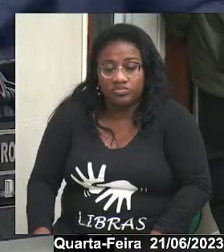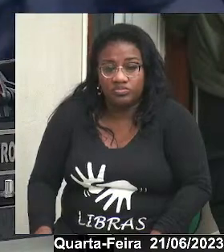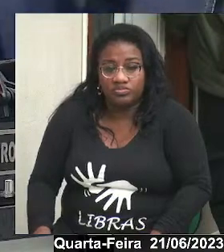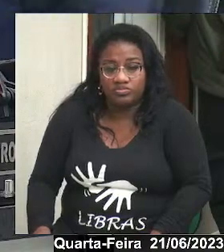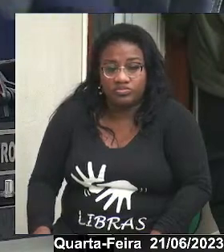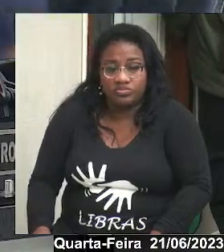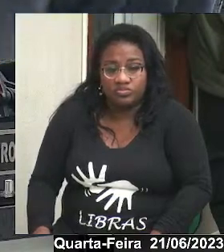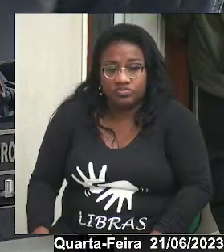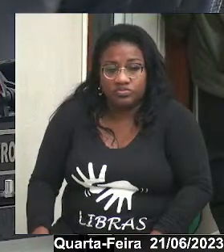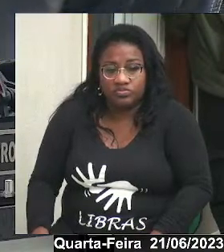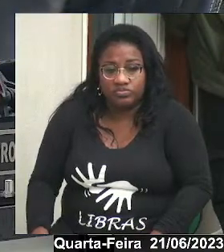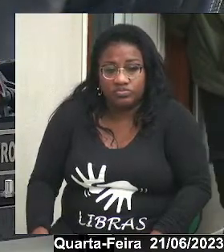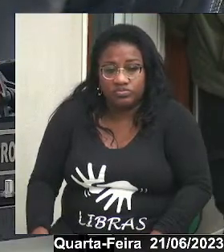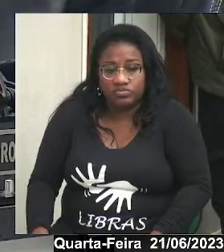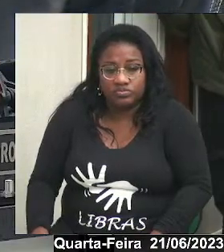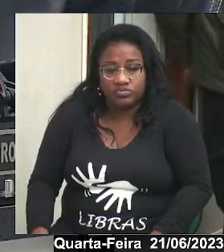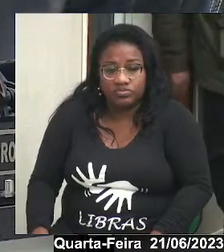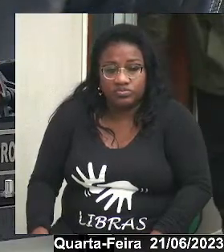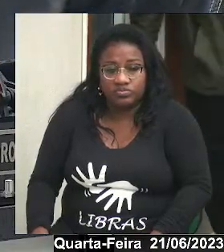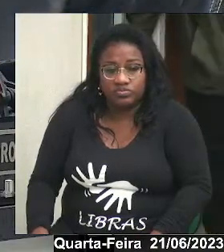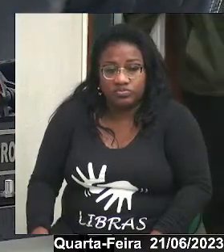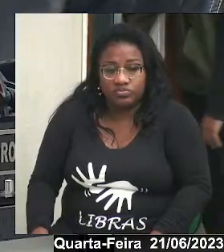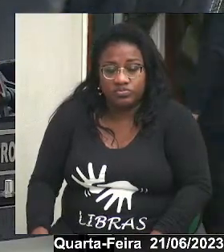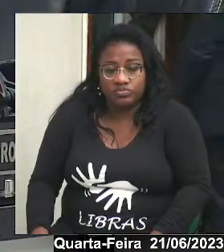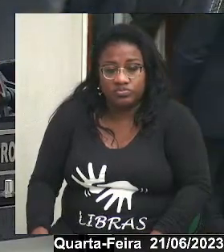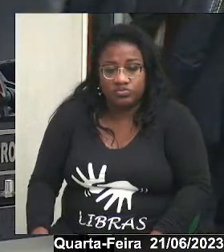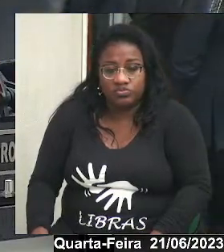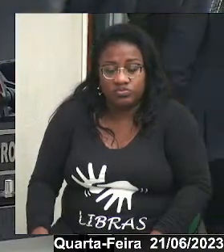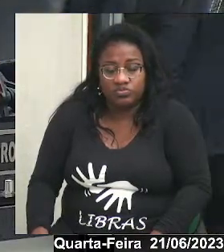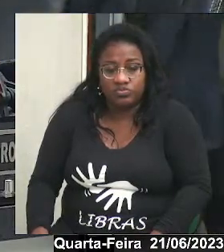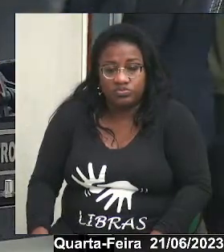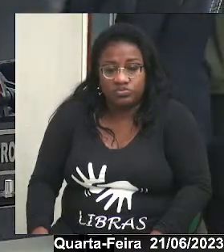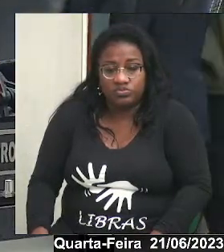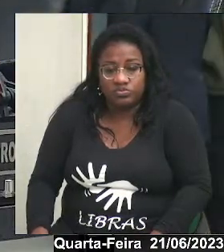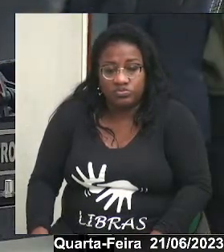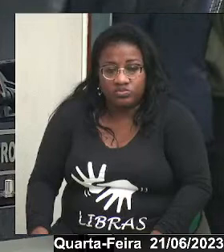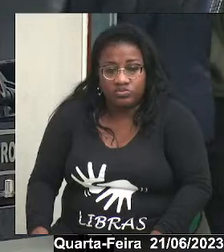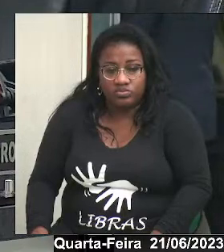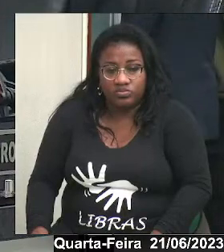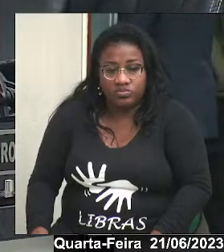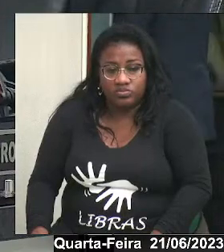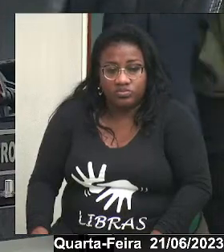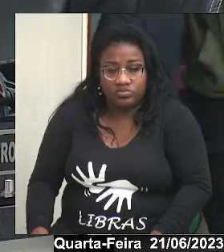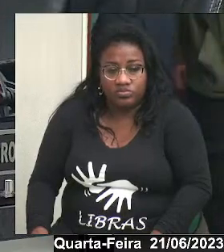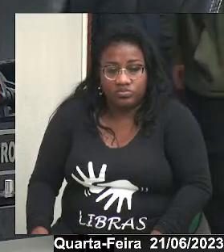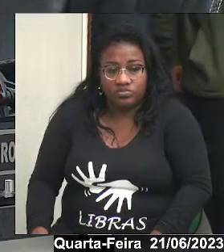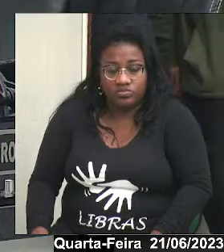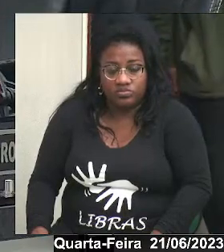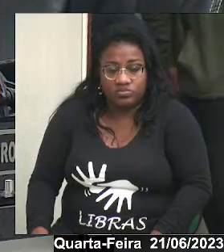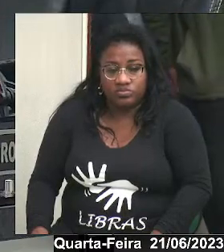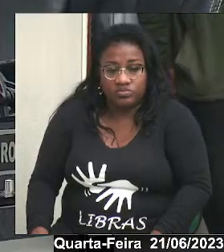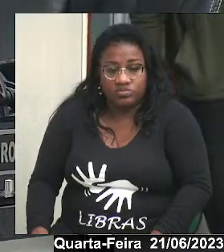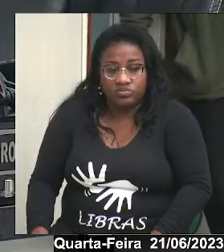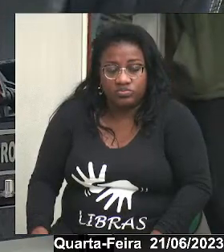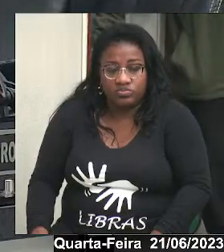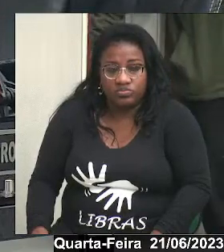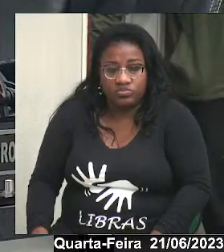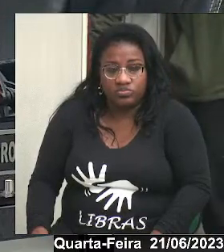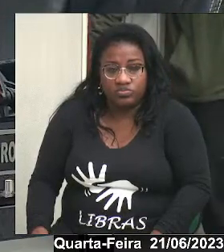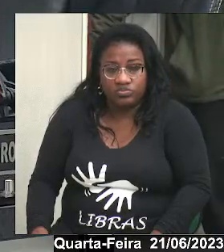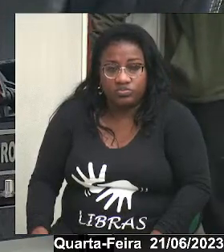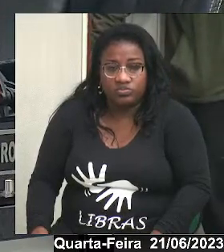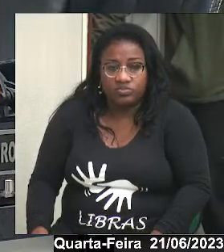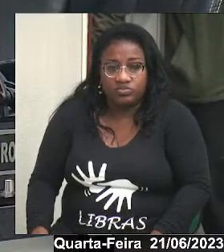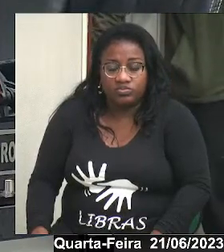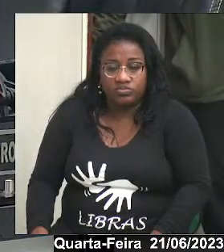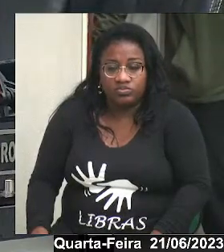na cidade de Embu das Artes, no campo do Dom José. Então vai ter a categoria sub-11, sub-13, sub-15.